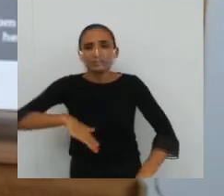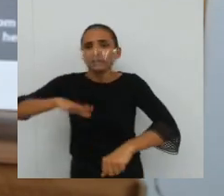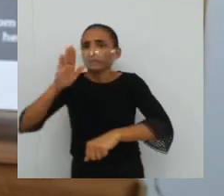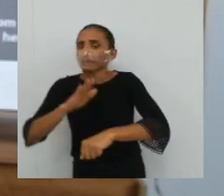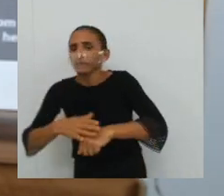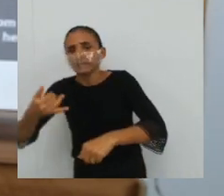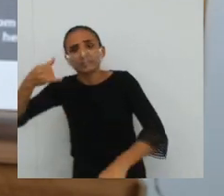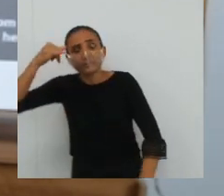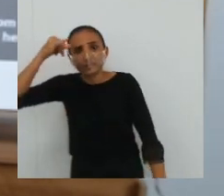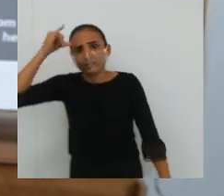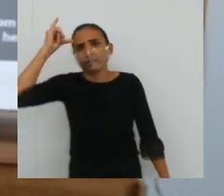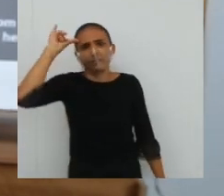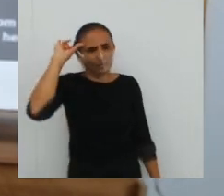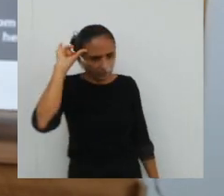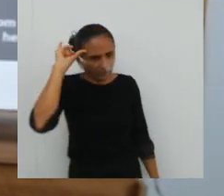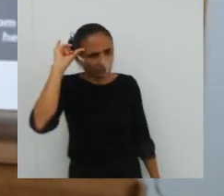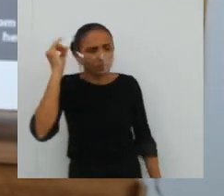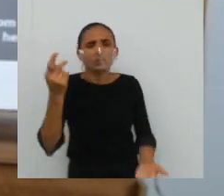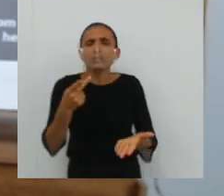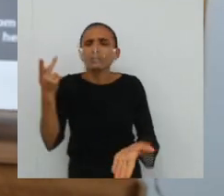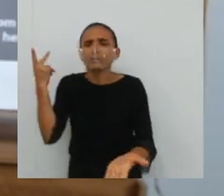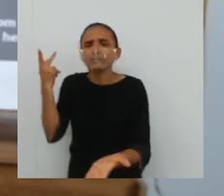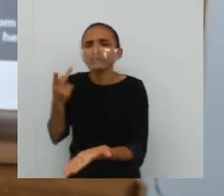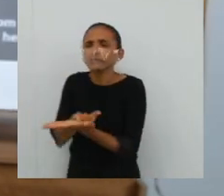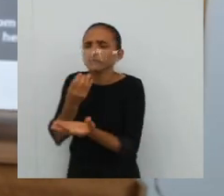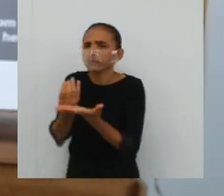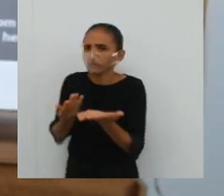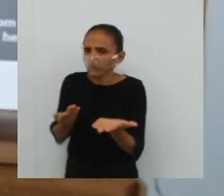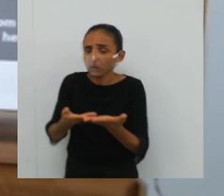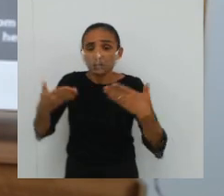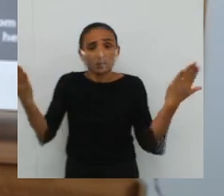que brasileiros, tá? Então nós temos hoje